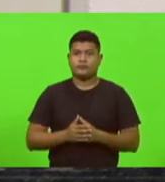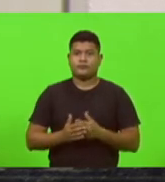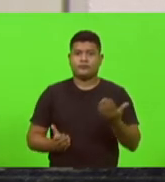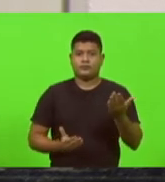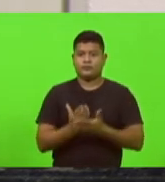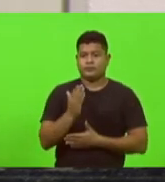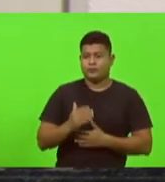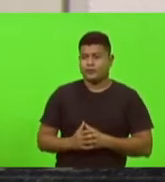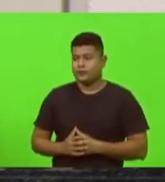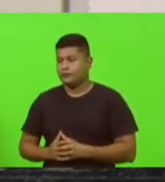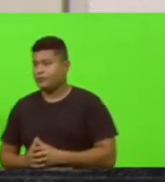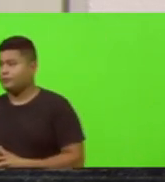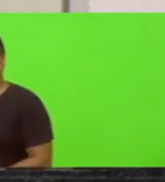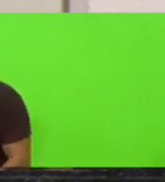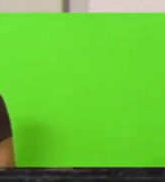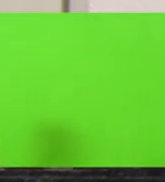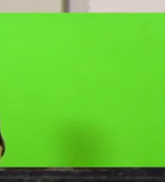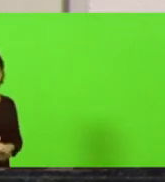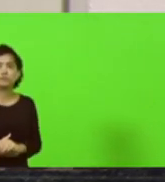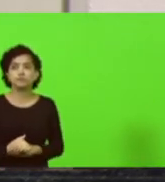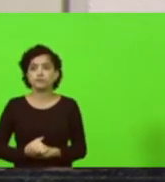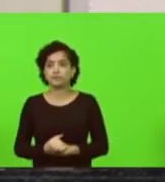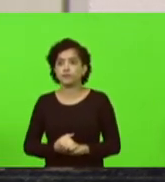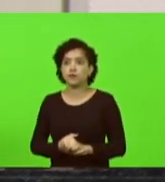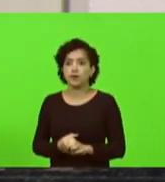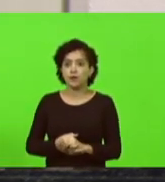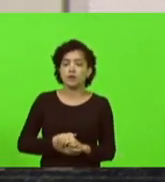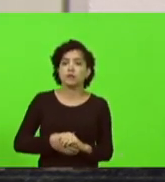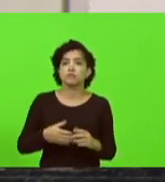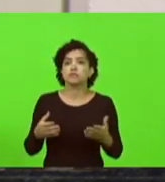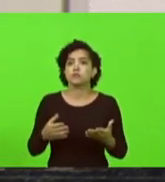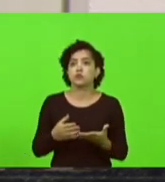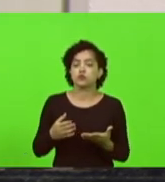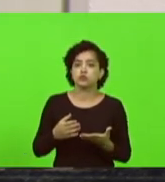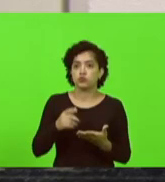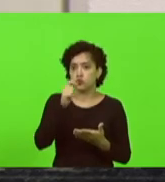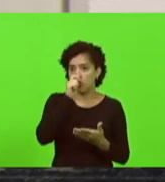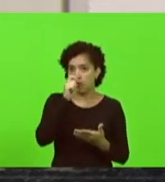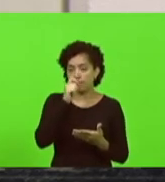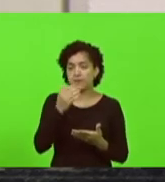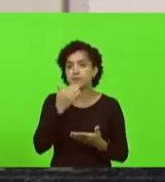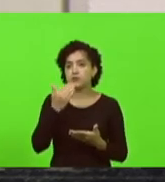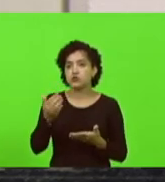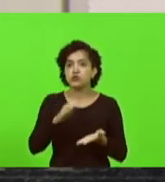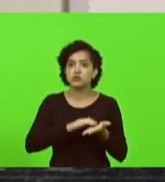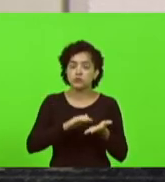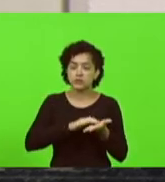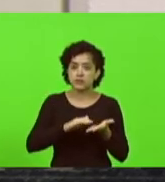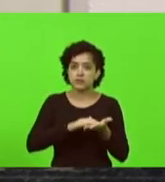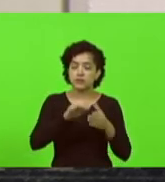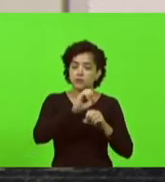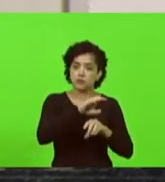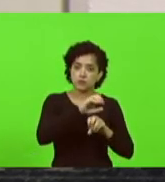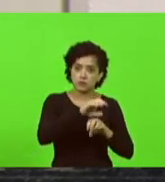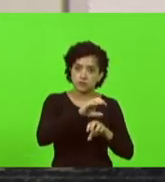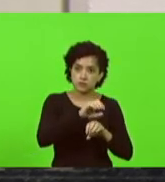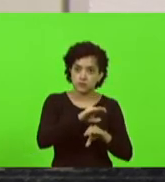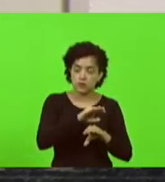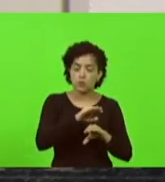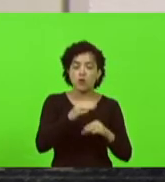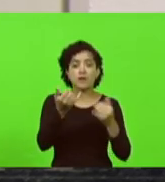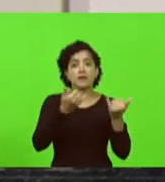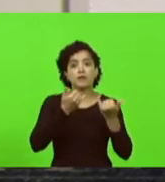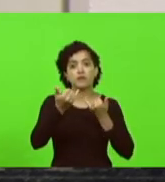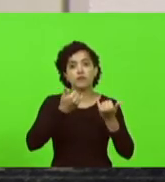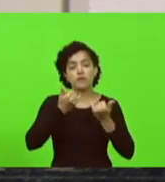Pedido número 4, autor, deputado João Amin, solicitando ao secretário de Estado da Educação